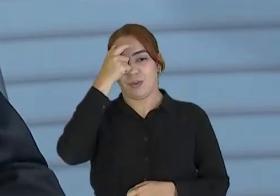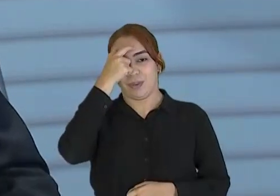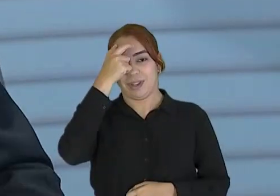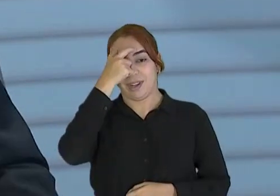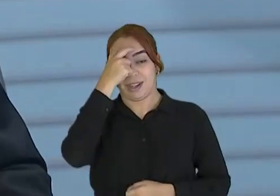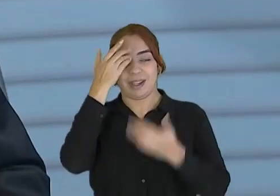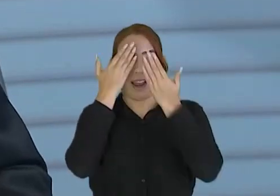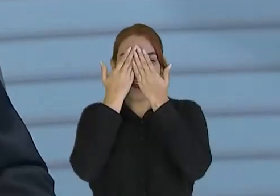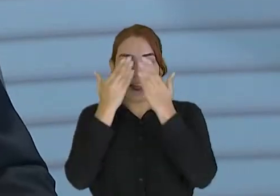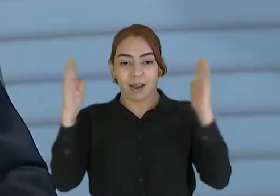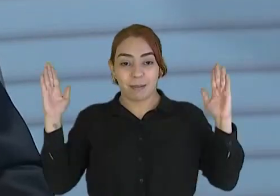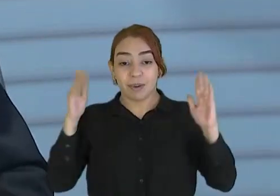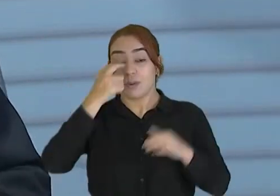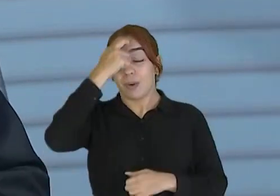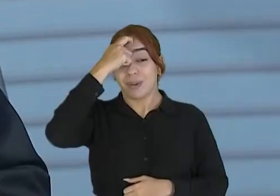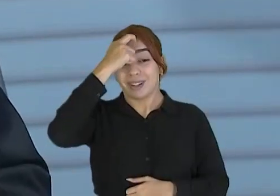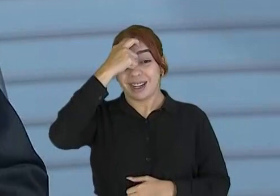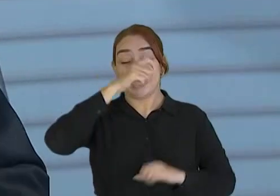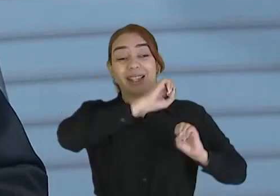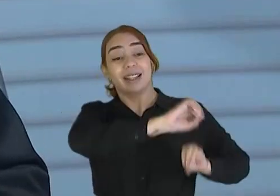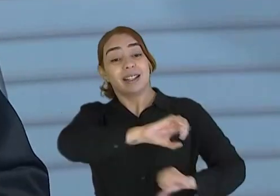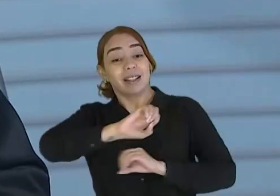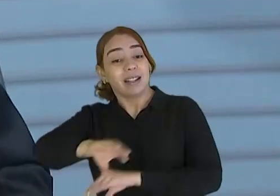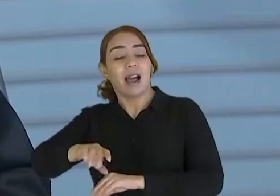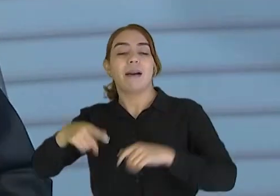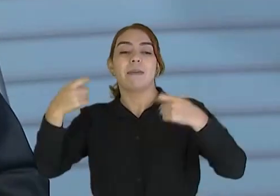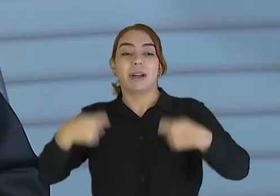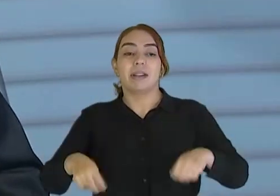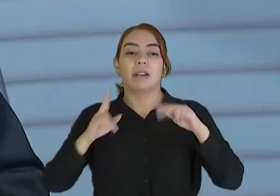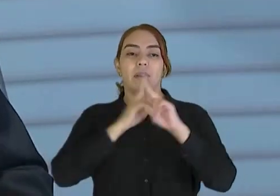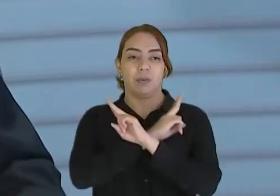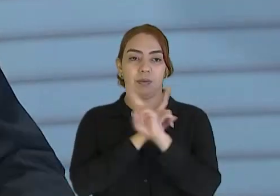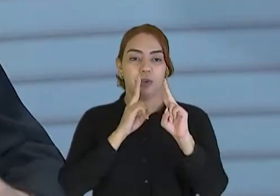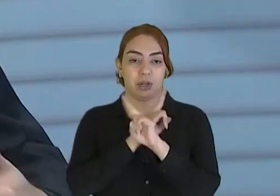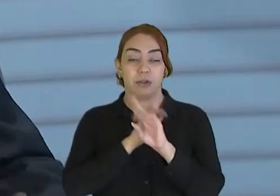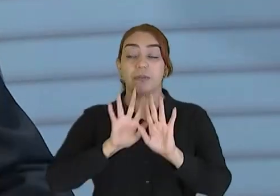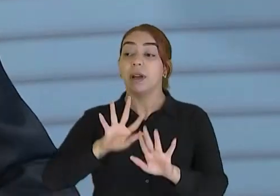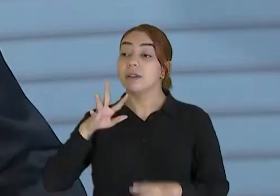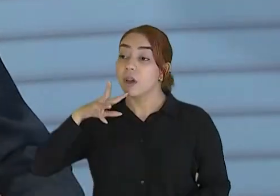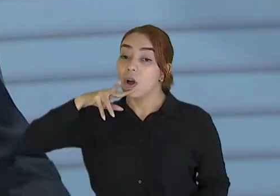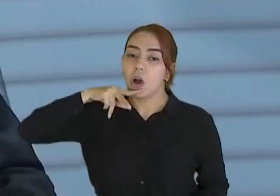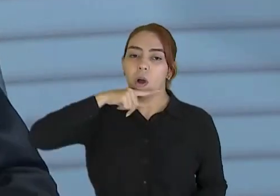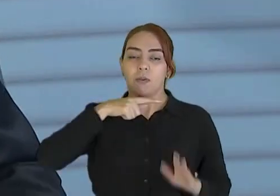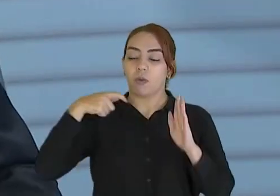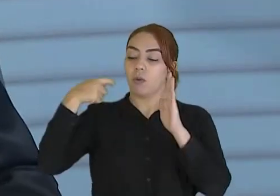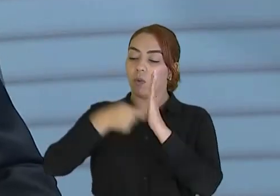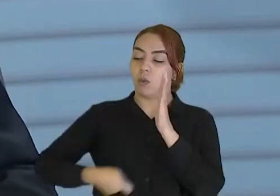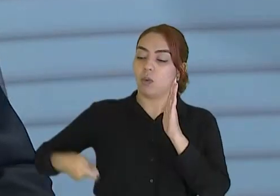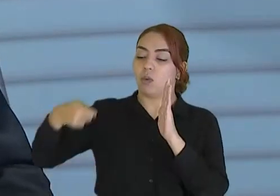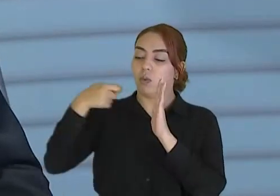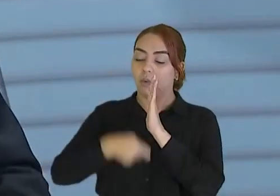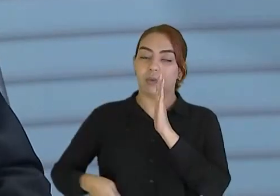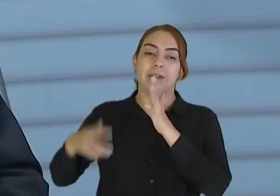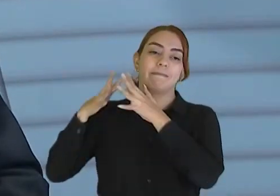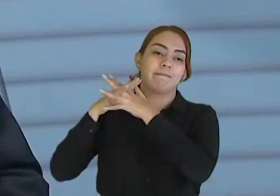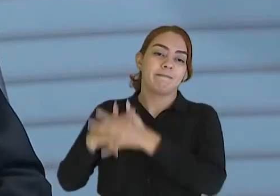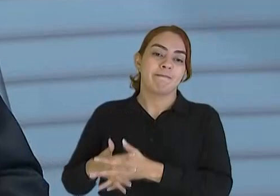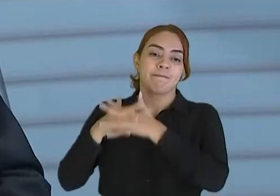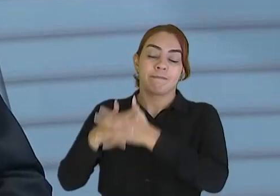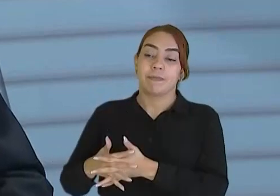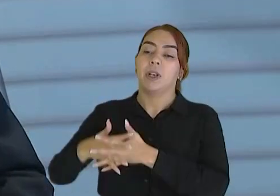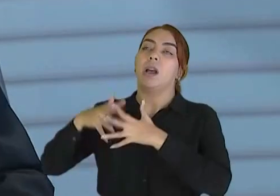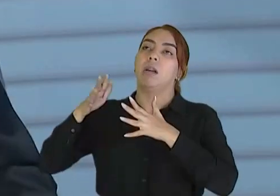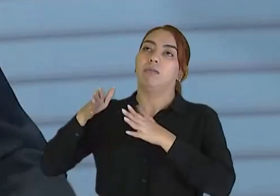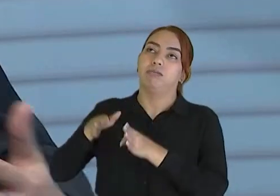educação ambiental, essa conscientização é mais do que necessária, lógico. É uma luta, é uma batalha de conscientização